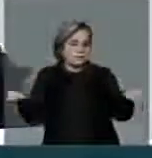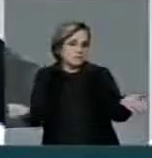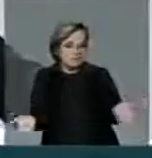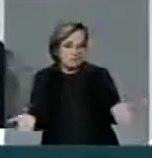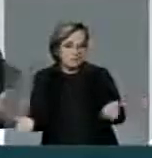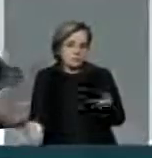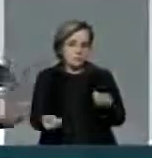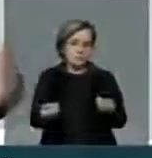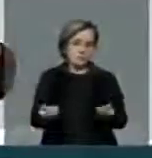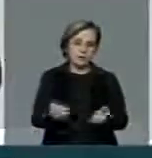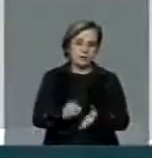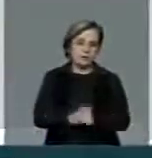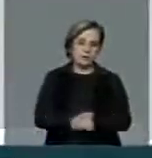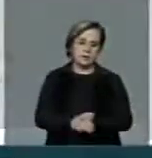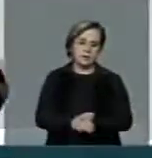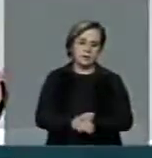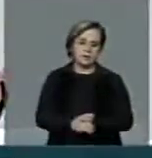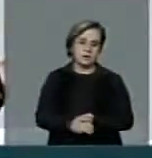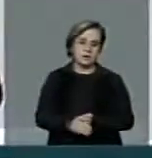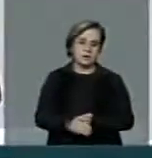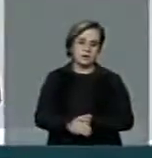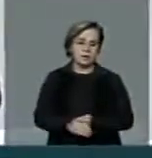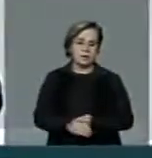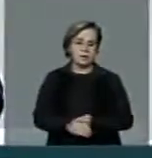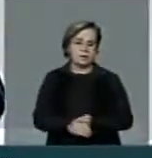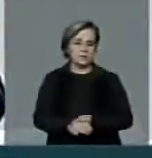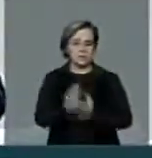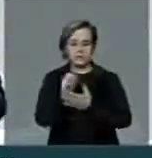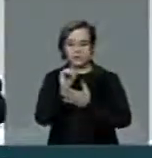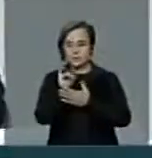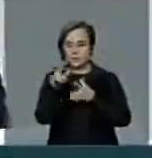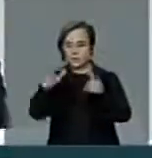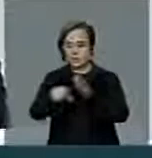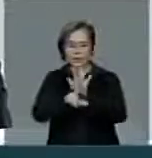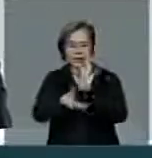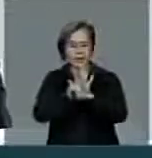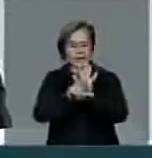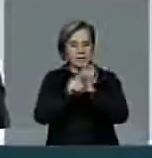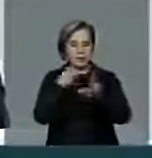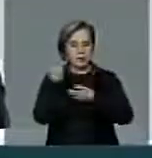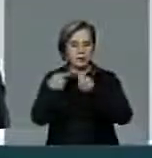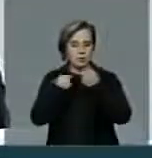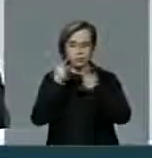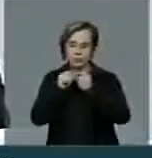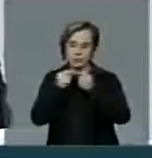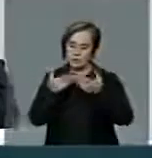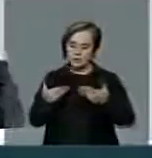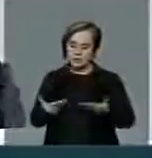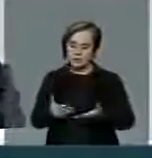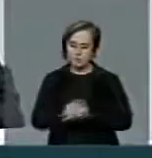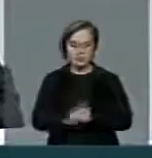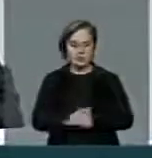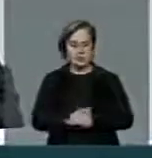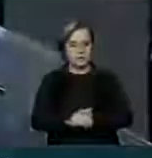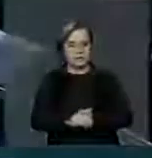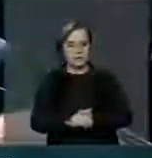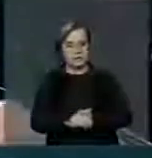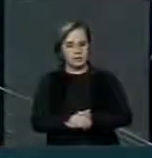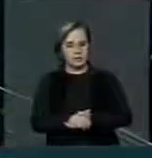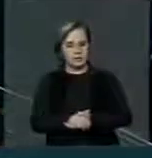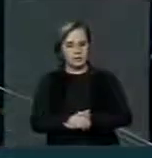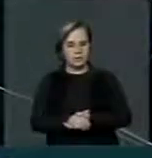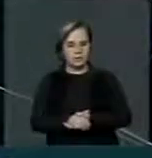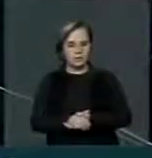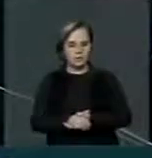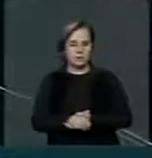outubro. Então, se não é legal, senhores, como é que nós estamos fazendo tudo isso? Dissolve-se o Congresso e constitui a Advocacia. Bom,